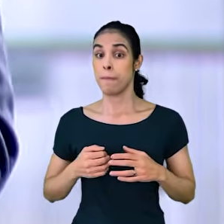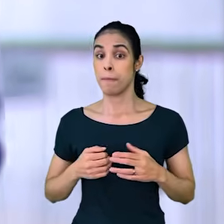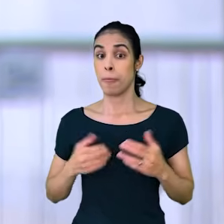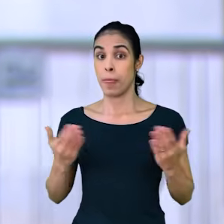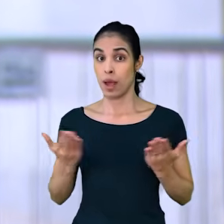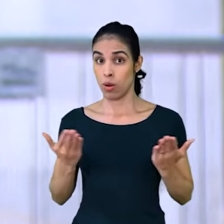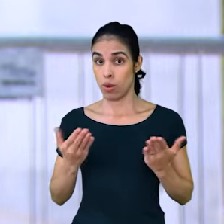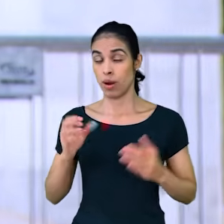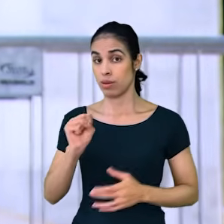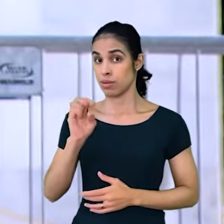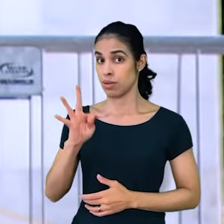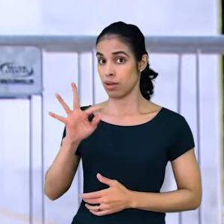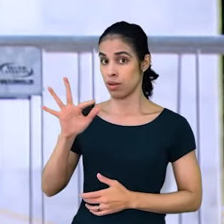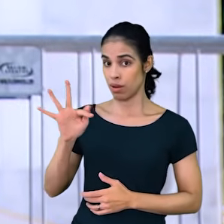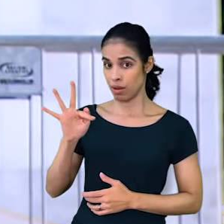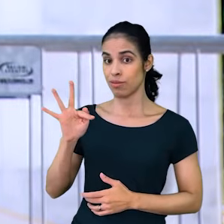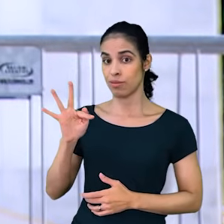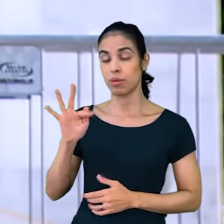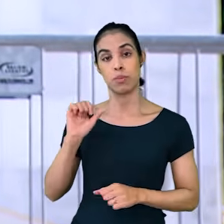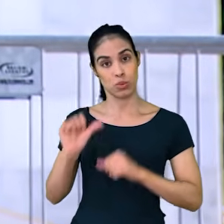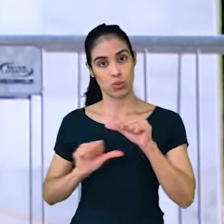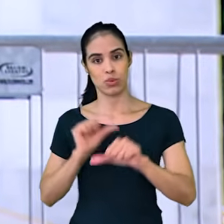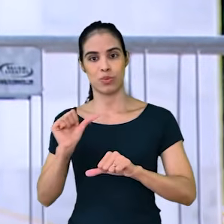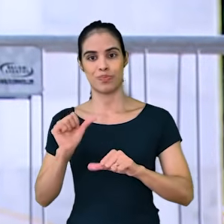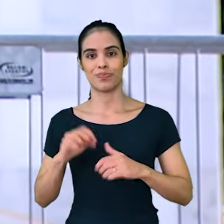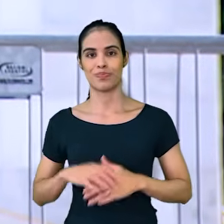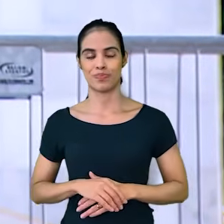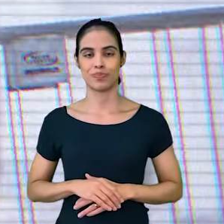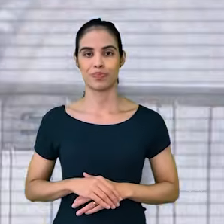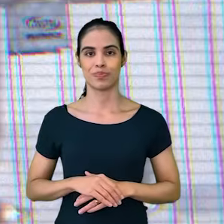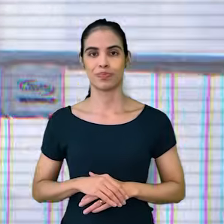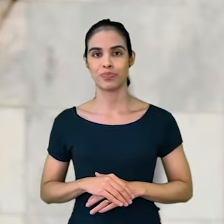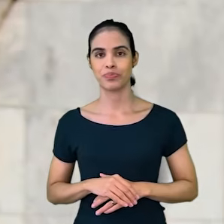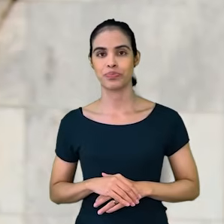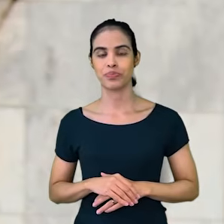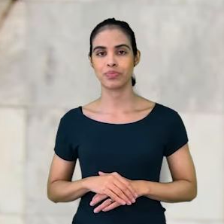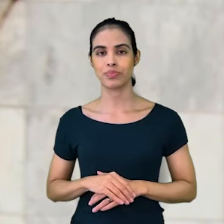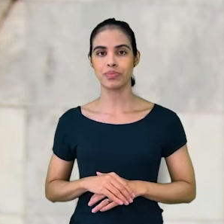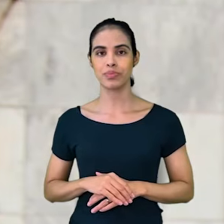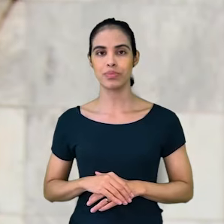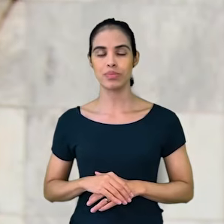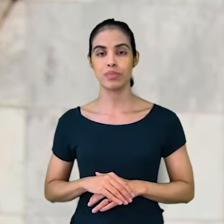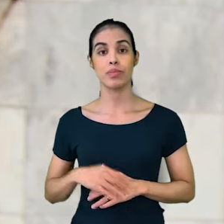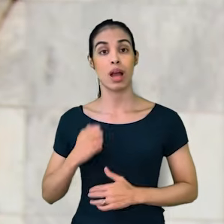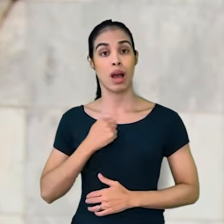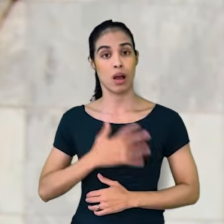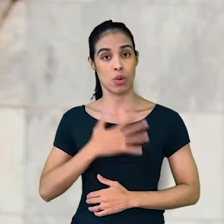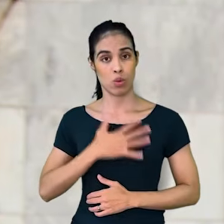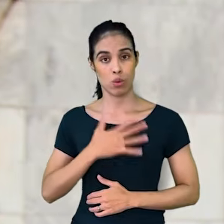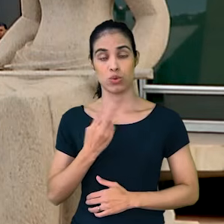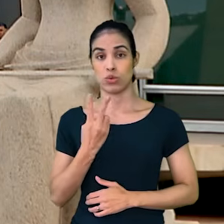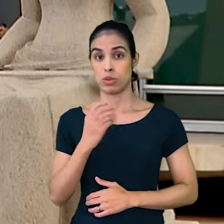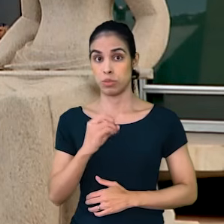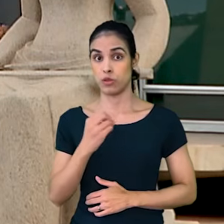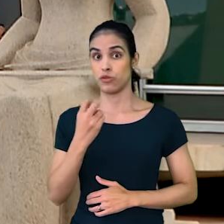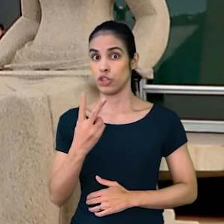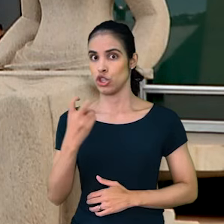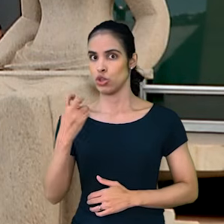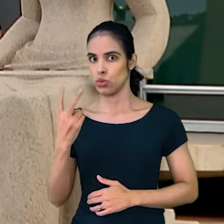Era assim. O Supremo Tribunal Federal mudou isso. A alteração foi em agosto